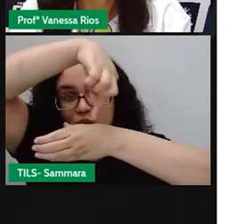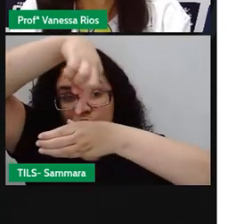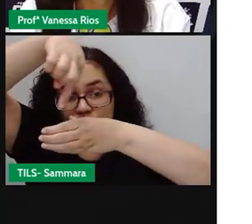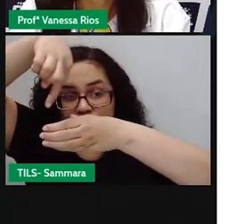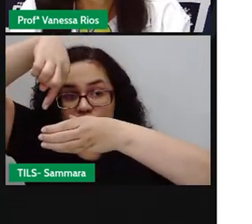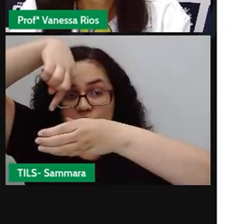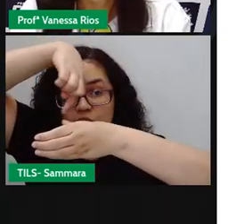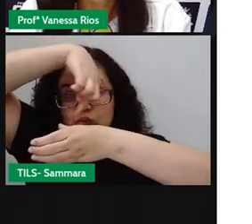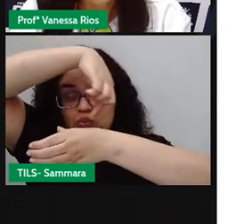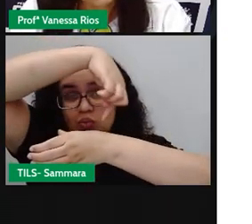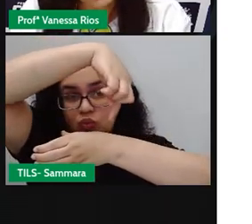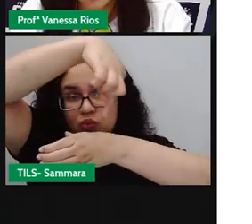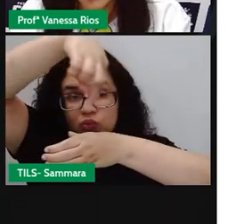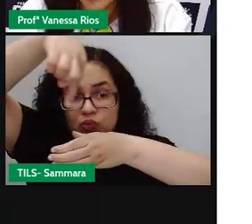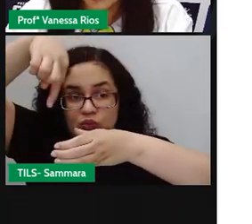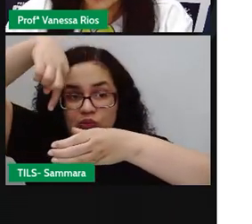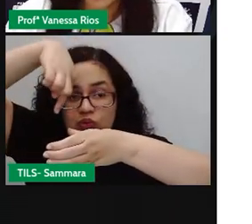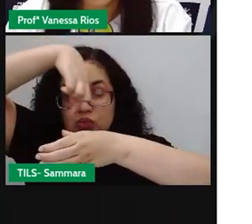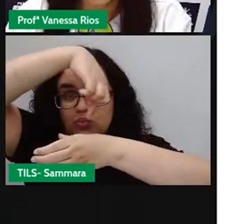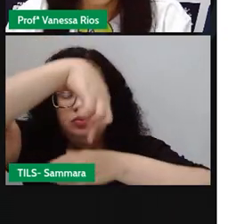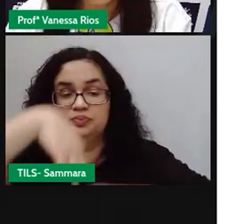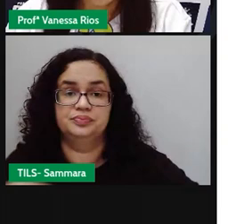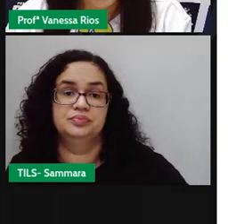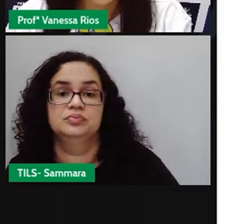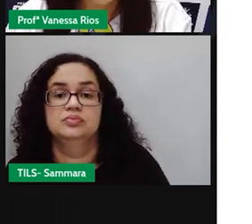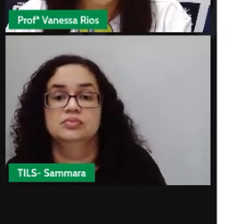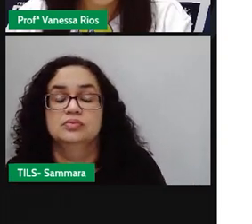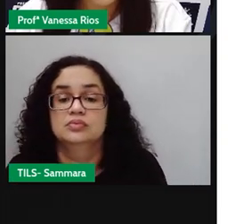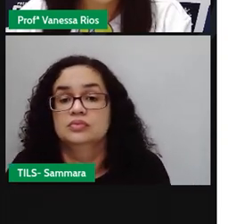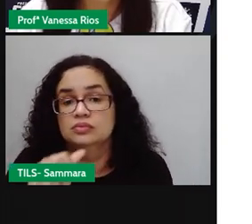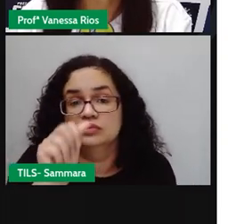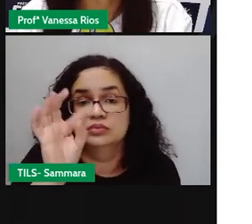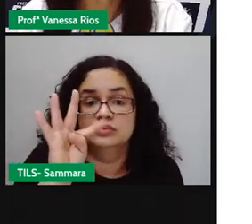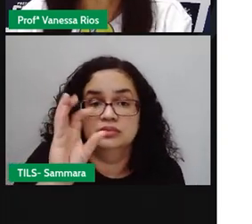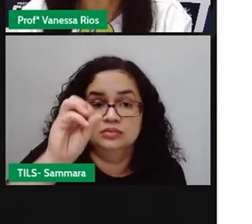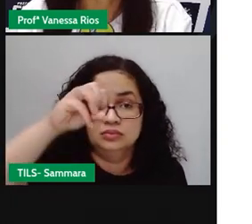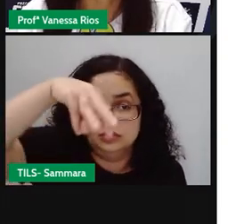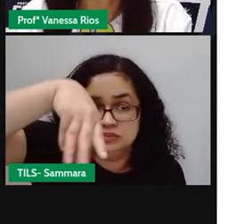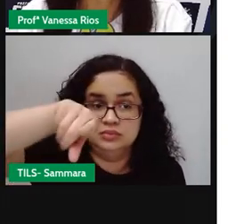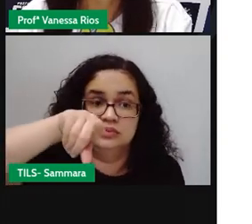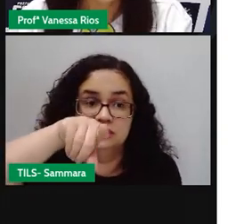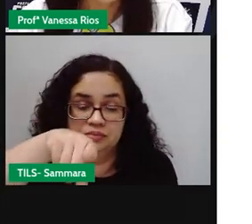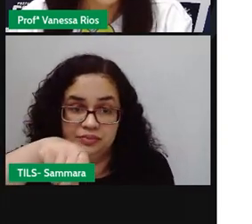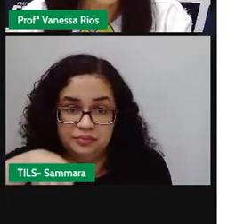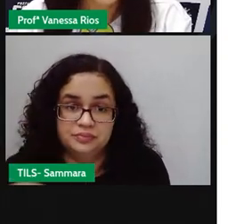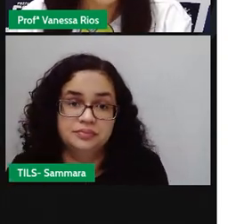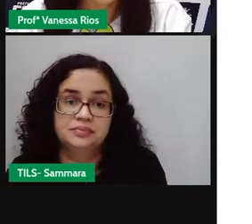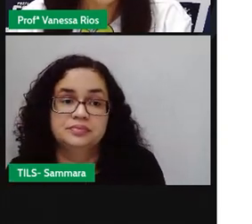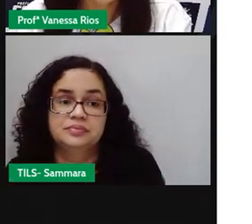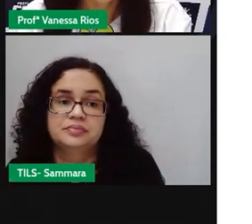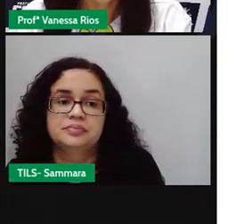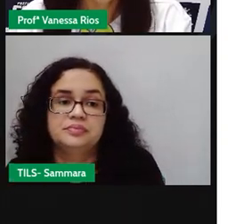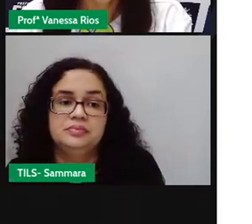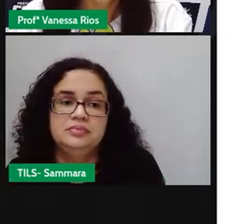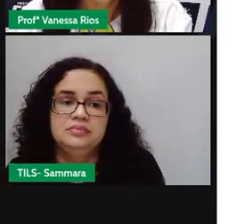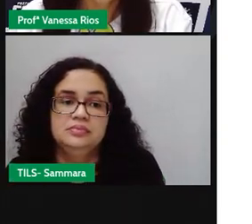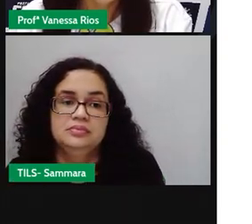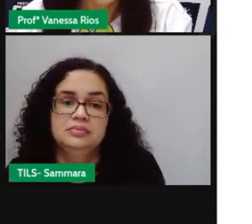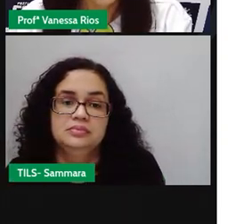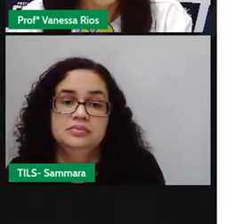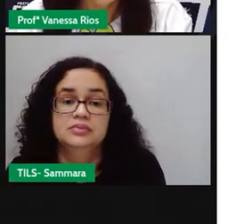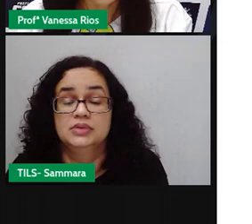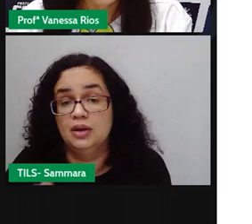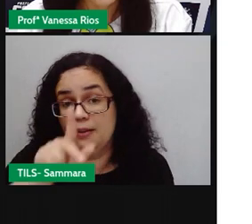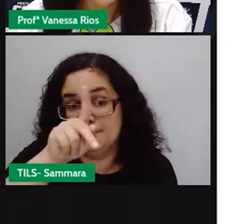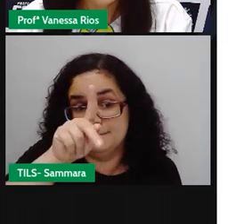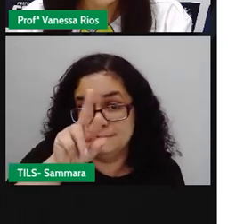outras partículas circulando. O átomo, ele é composto por elétrons,